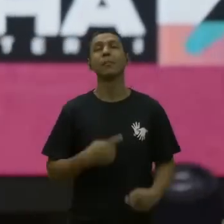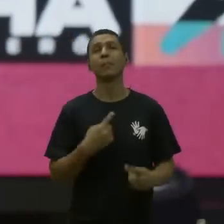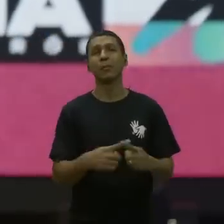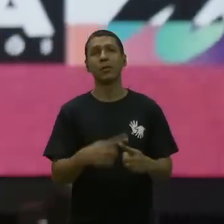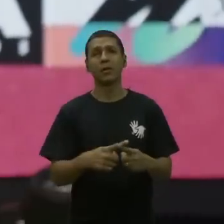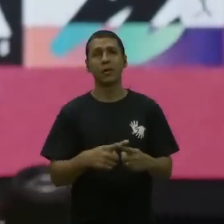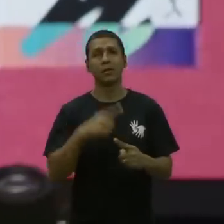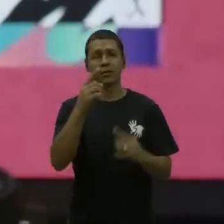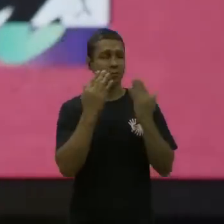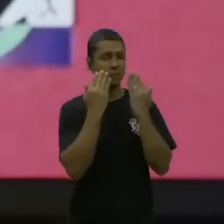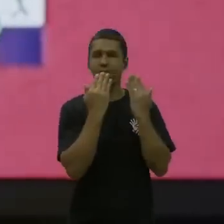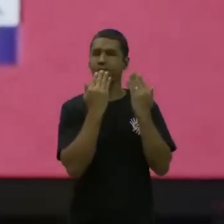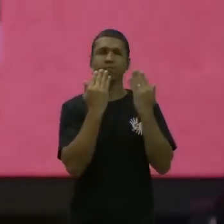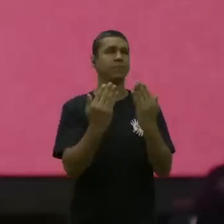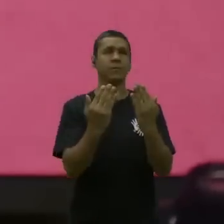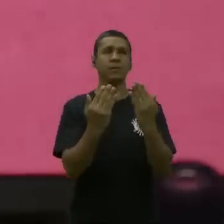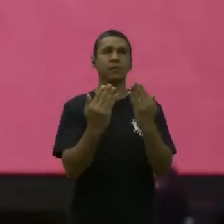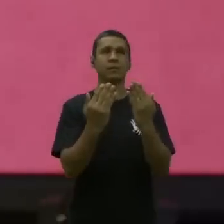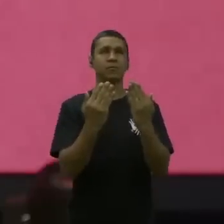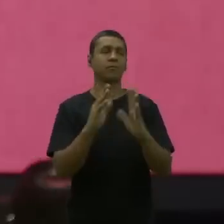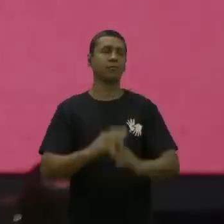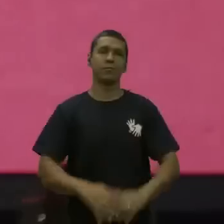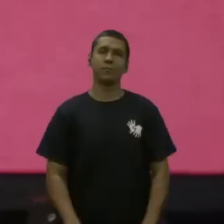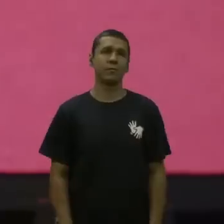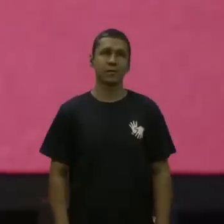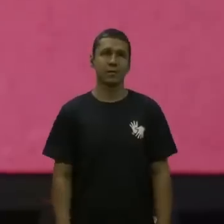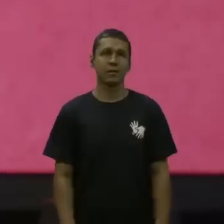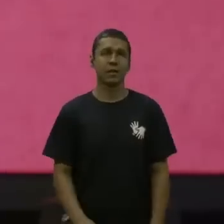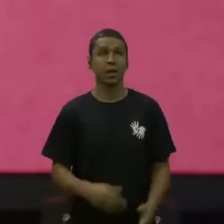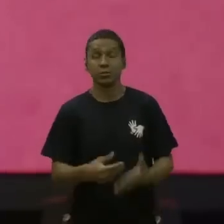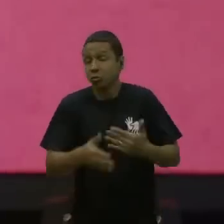porque você não vai se apresentar com metade diante dele.